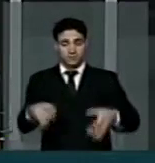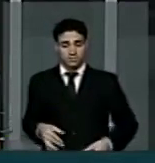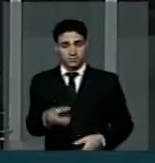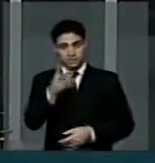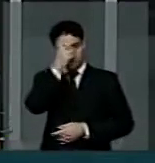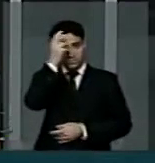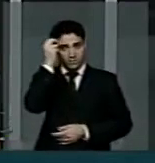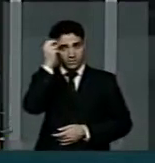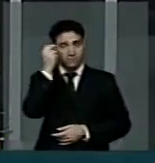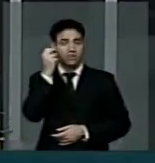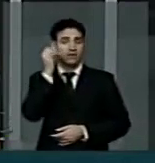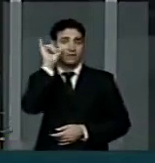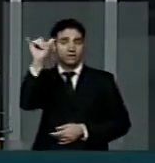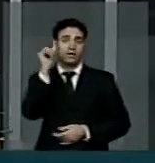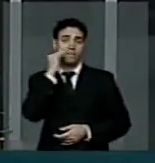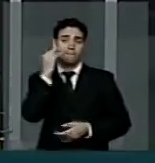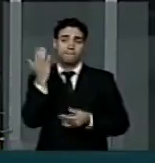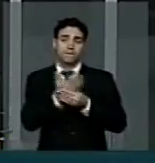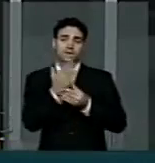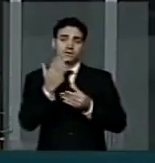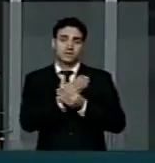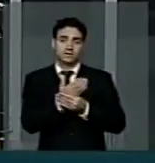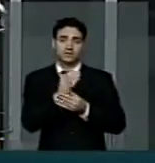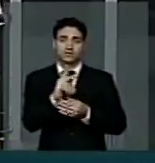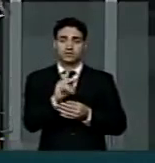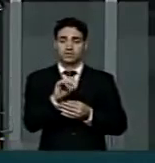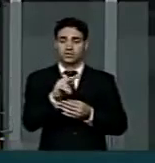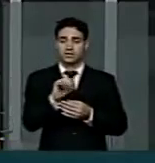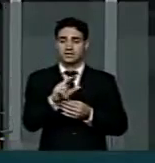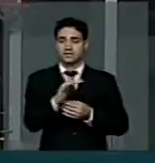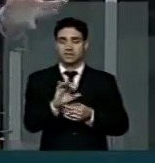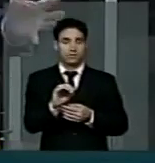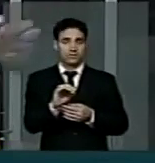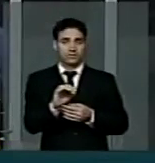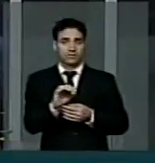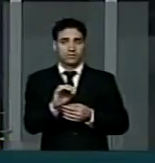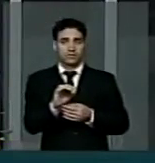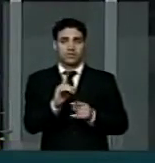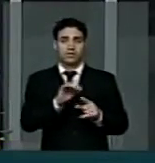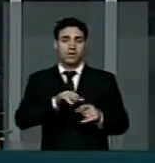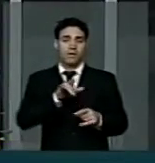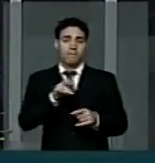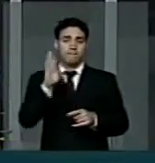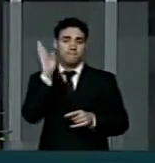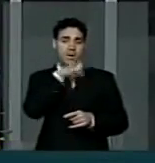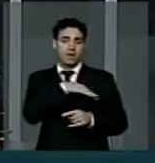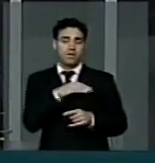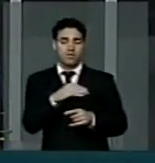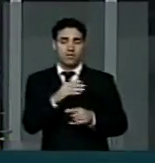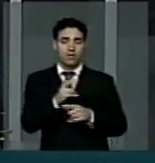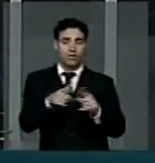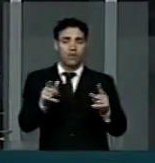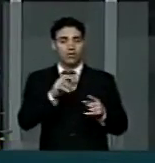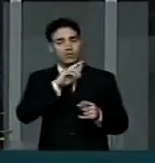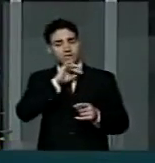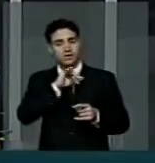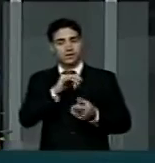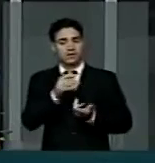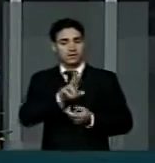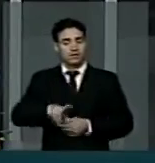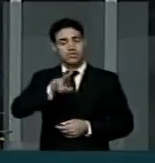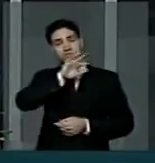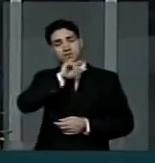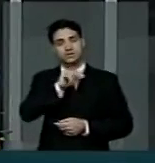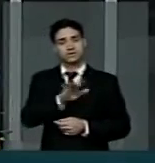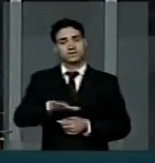estarem sendo processados e punidos por, não digo má fé ou malversação do dinheiro público. Às vezes a